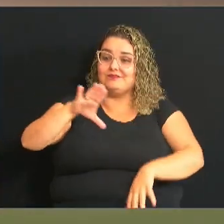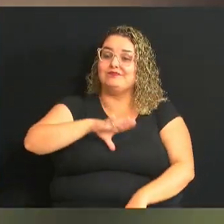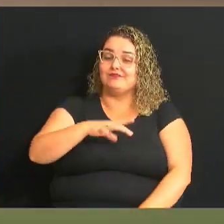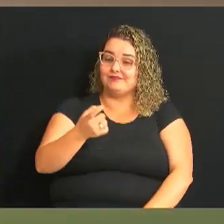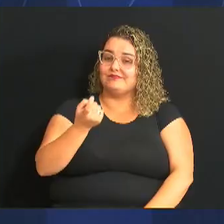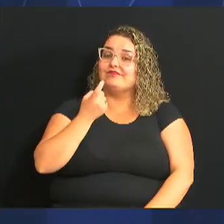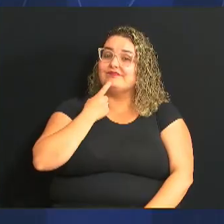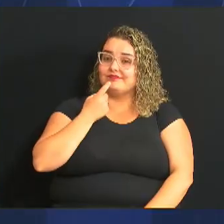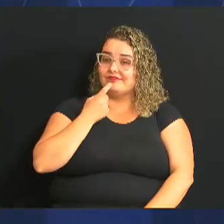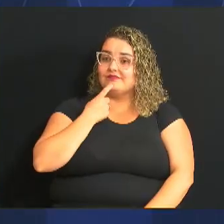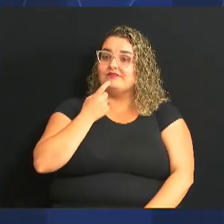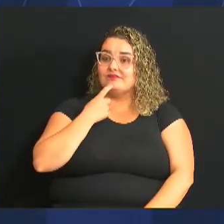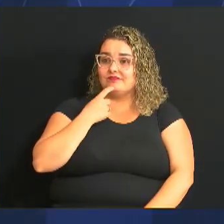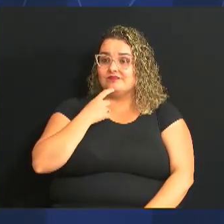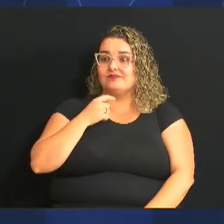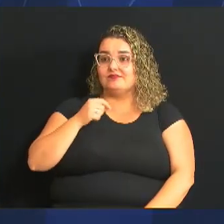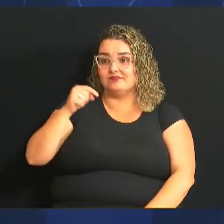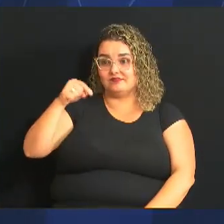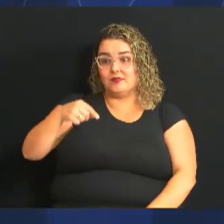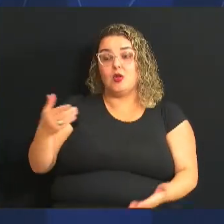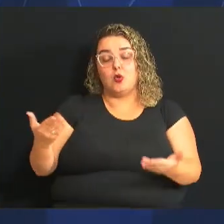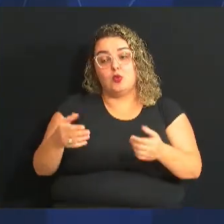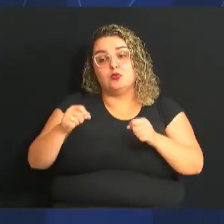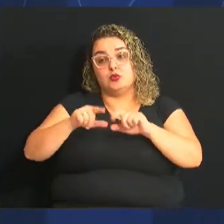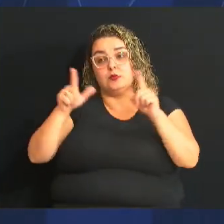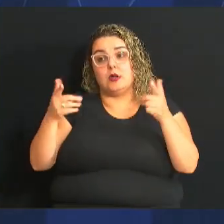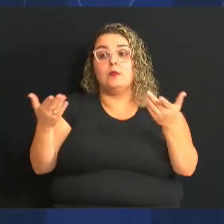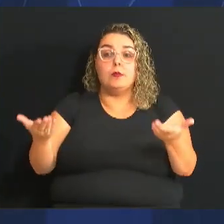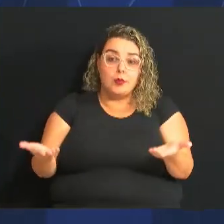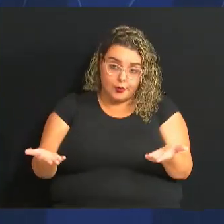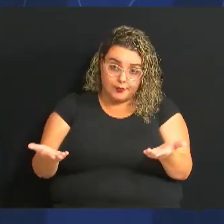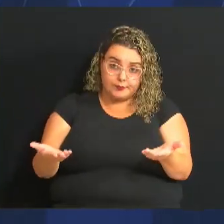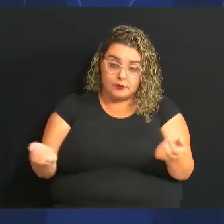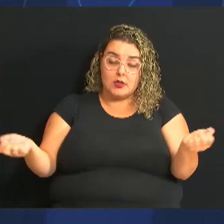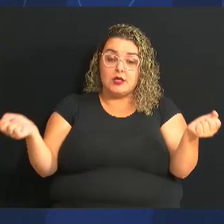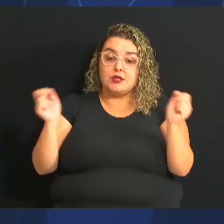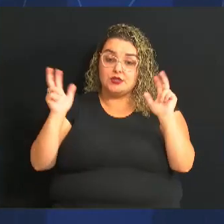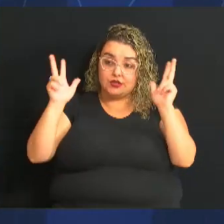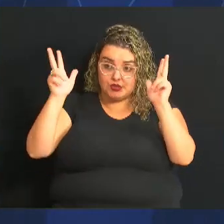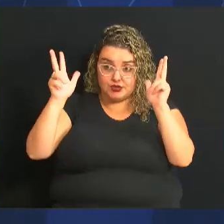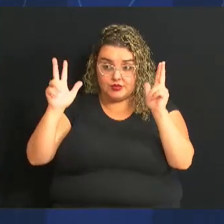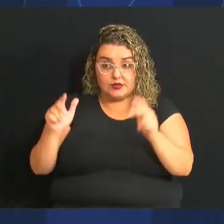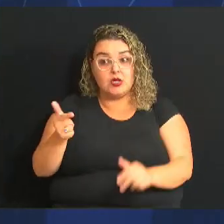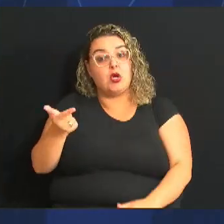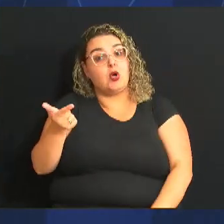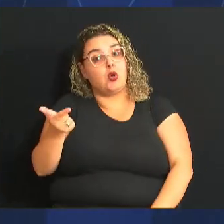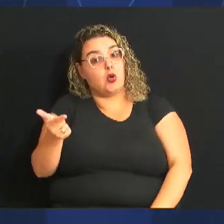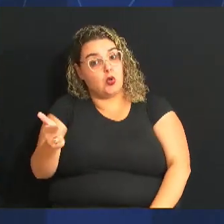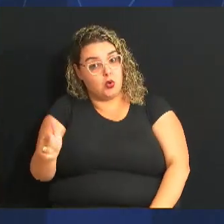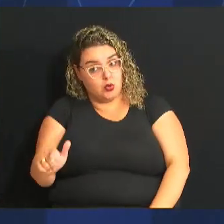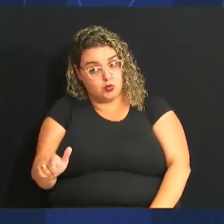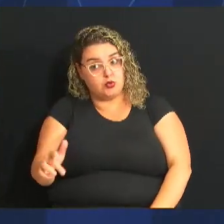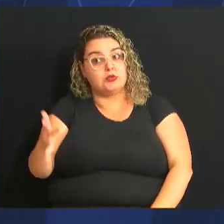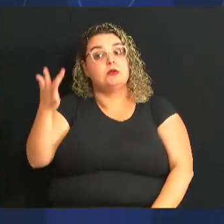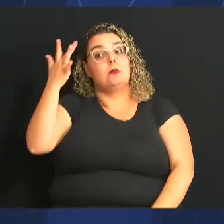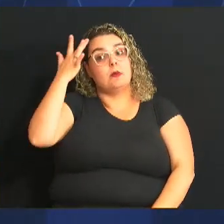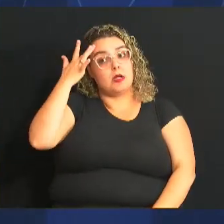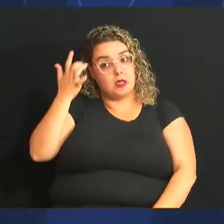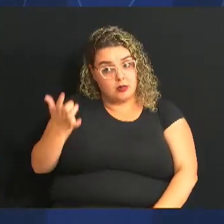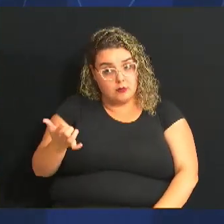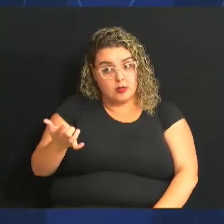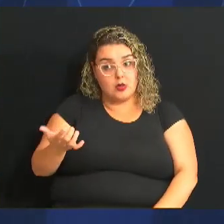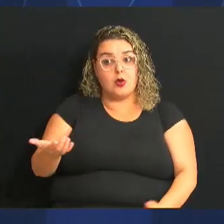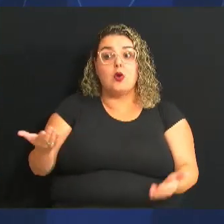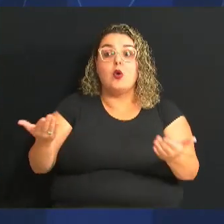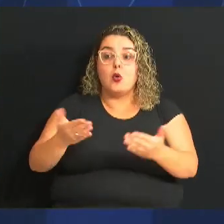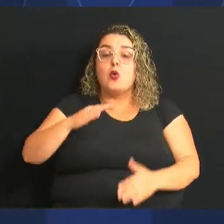de Campinas nesta manhã. Bom, este alerta, ele se estende para amanhã, para hoje à tarde